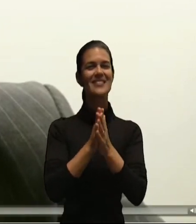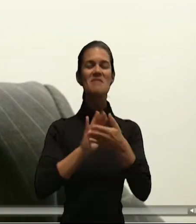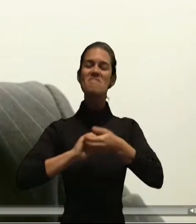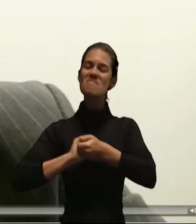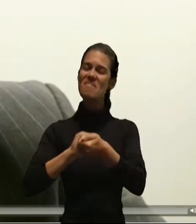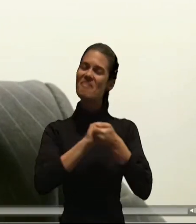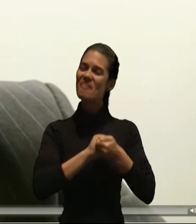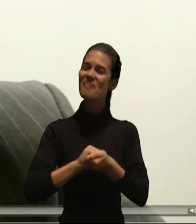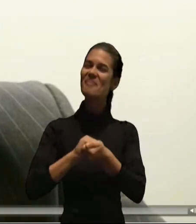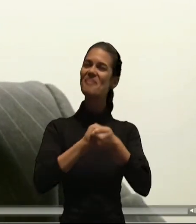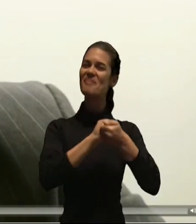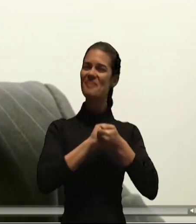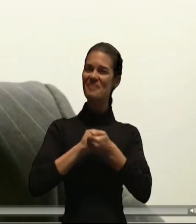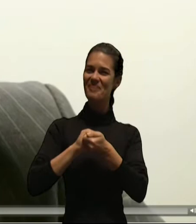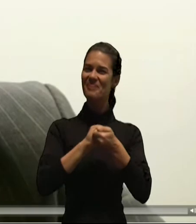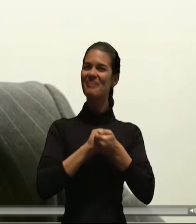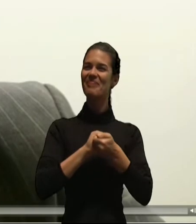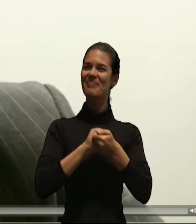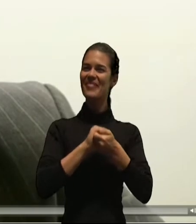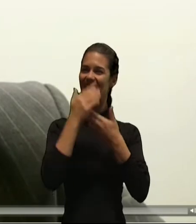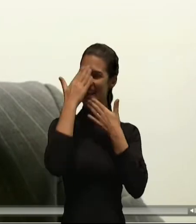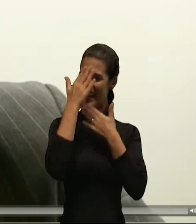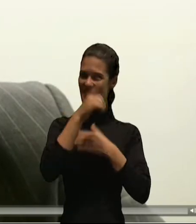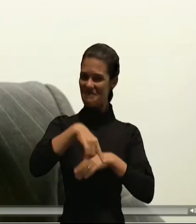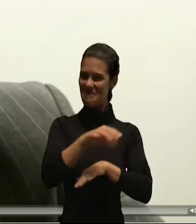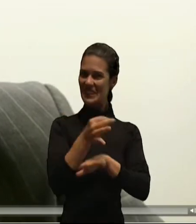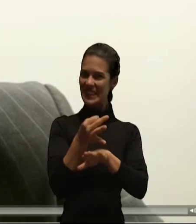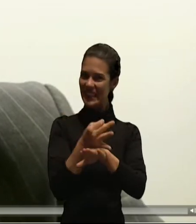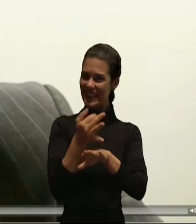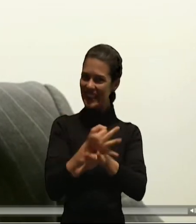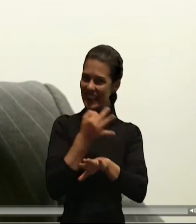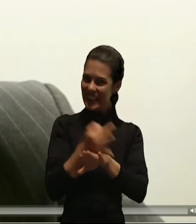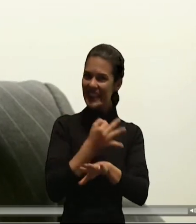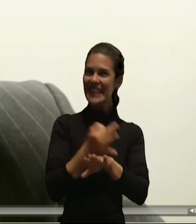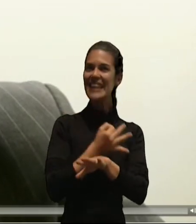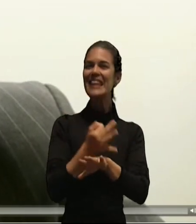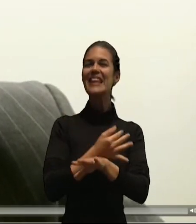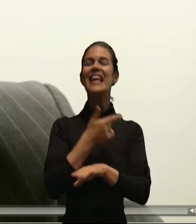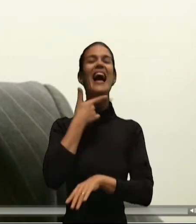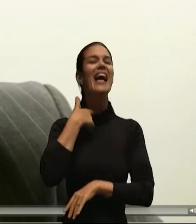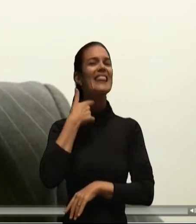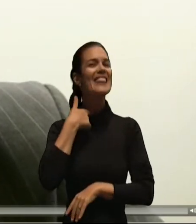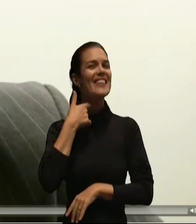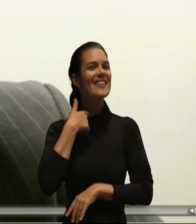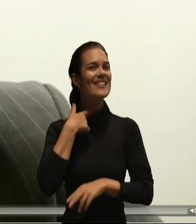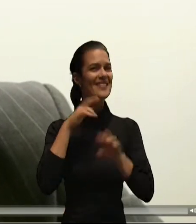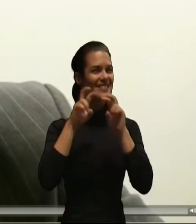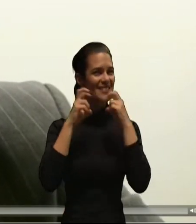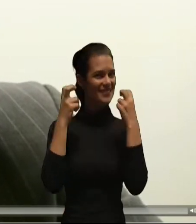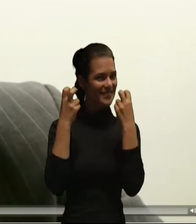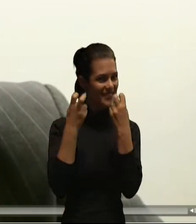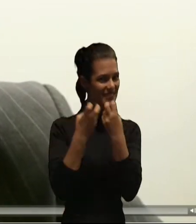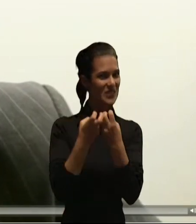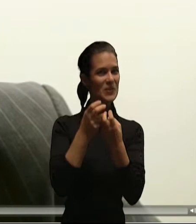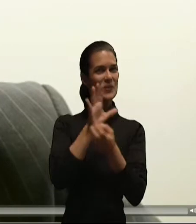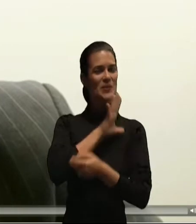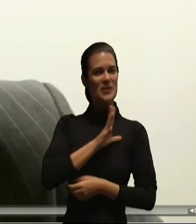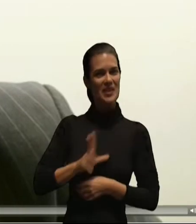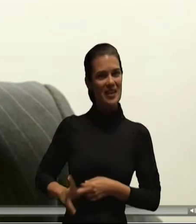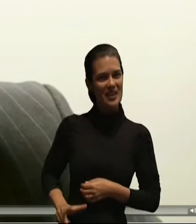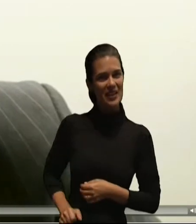irmão pela perseverança, pelo desejo de estar servindo ao Senhor, orando uns pelos